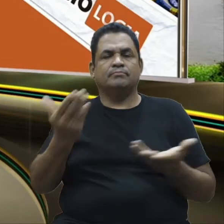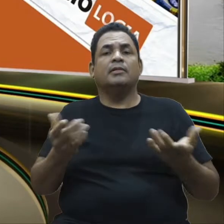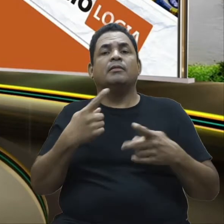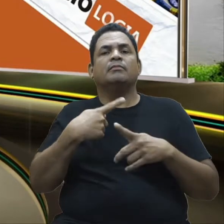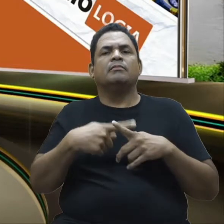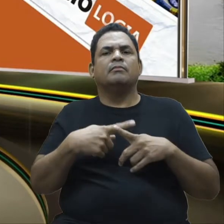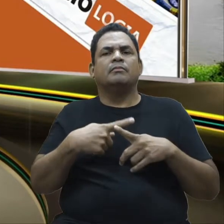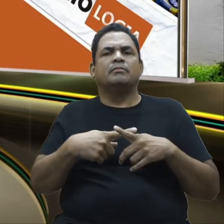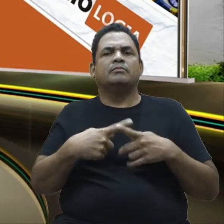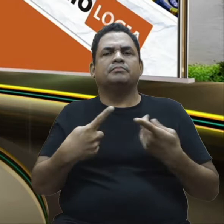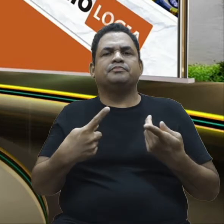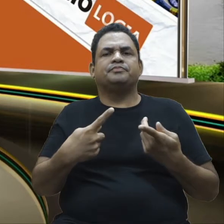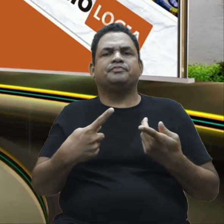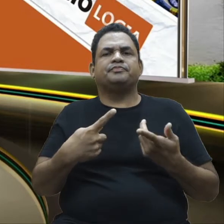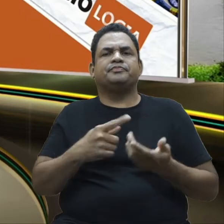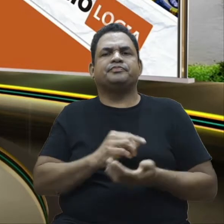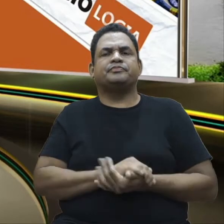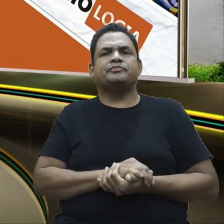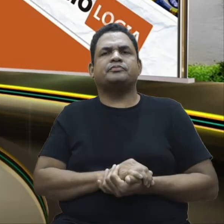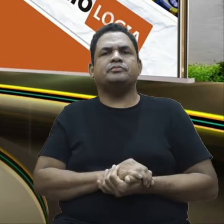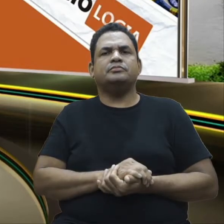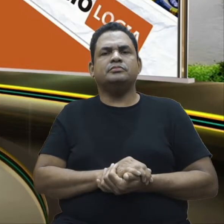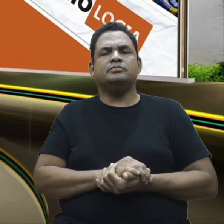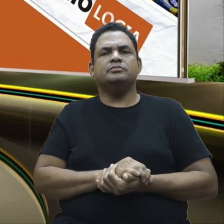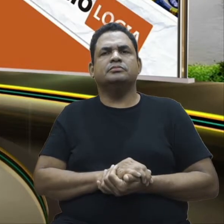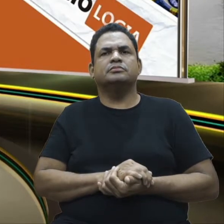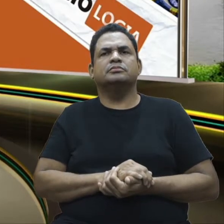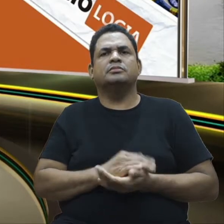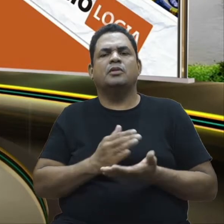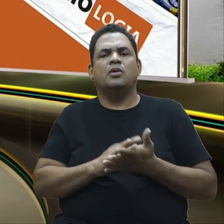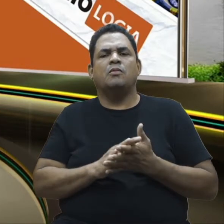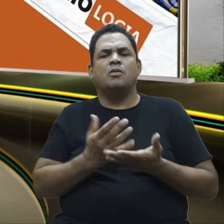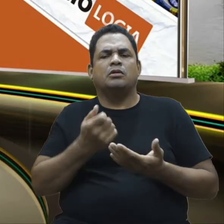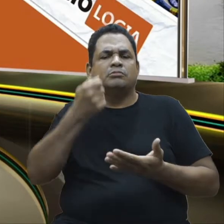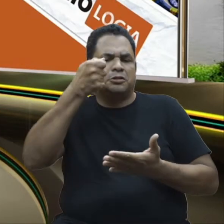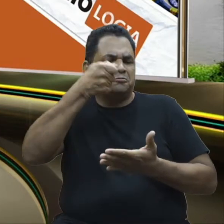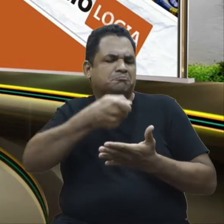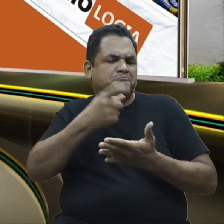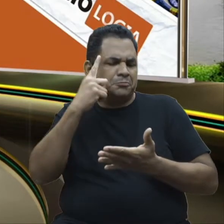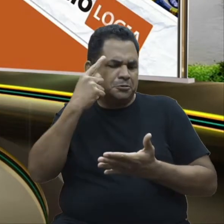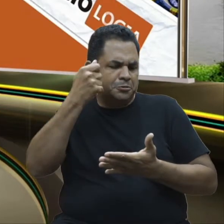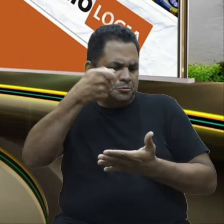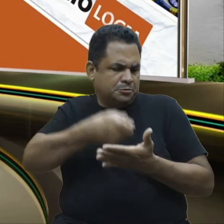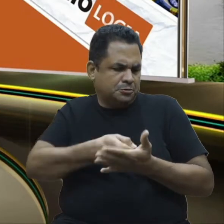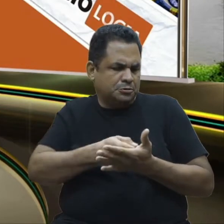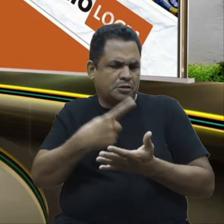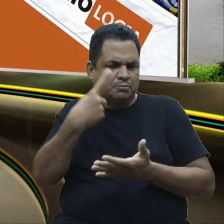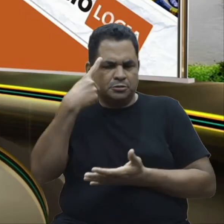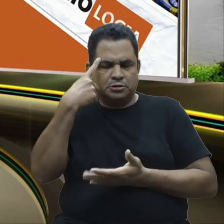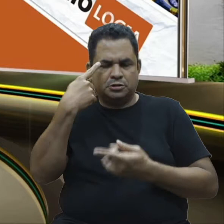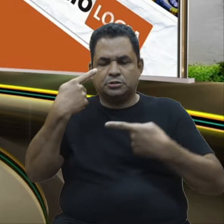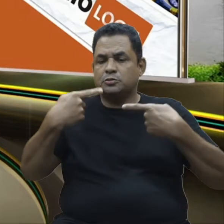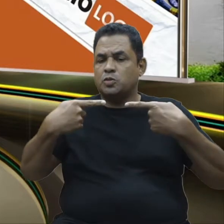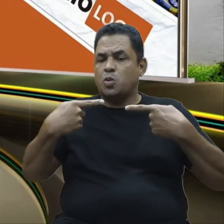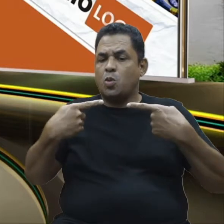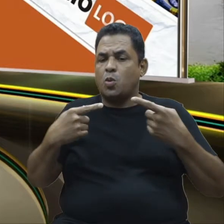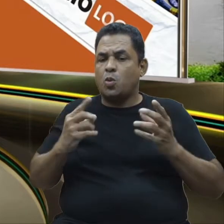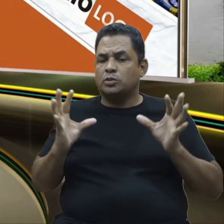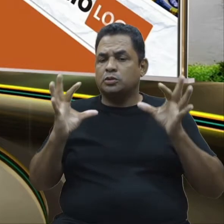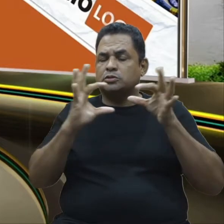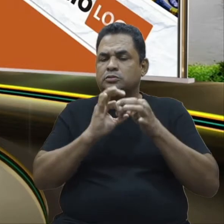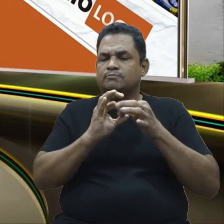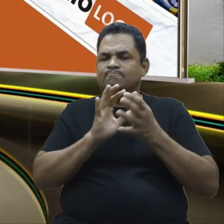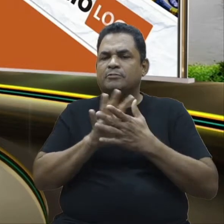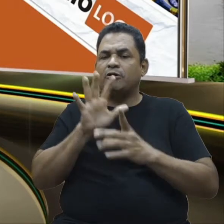quê? Porque a maioria das decisões que é tomada no âmbito político vai afetar nossa